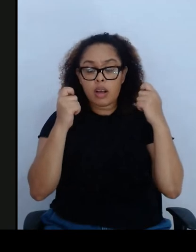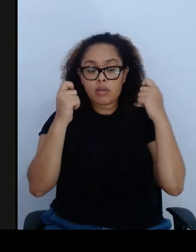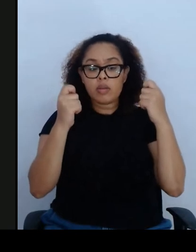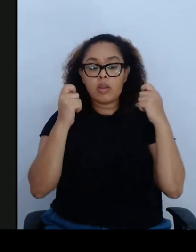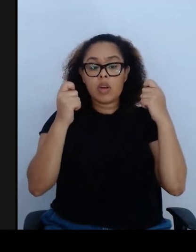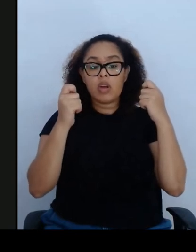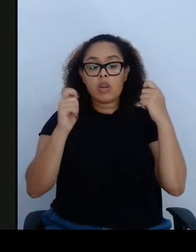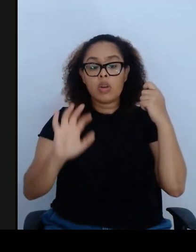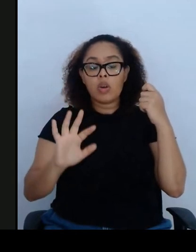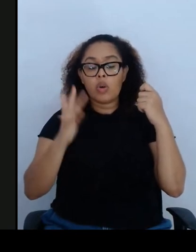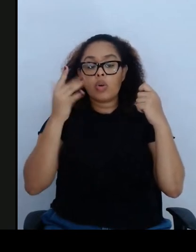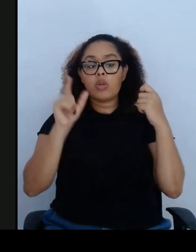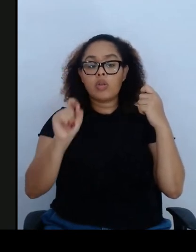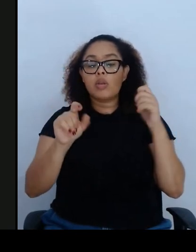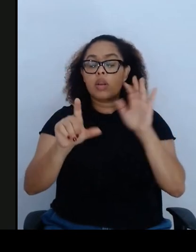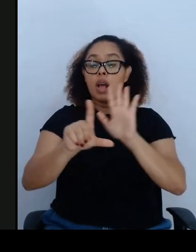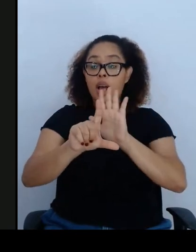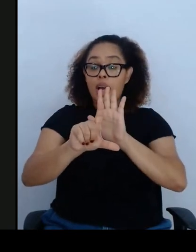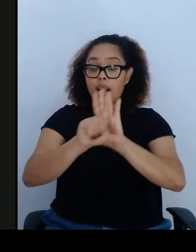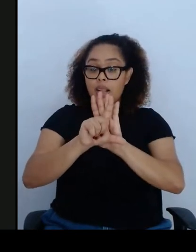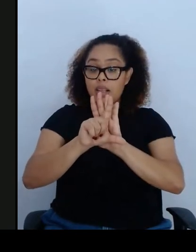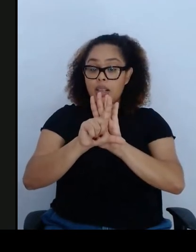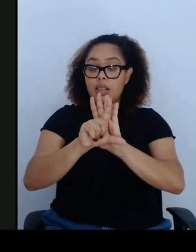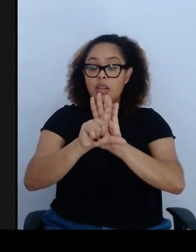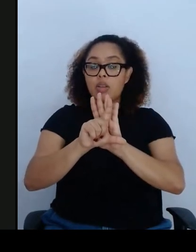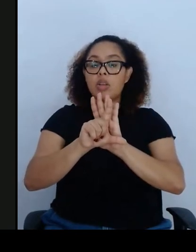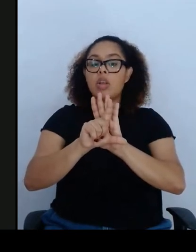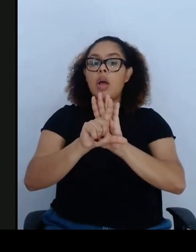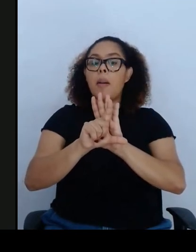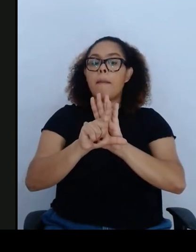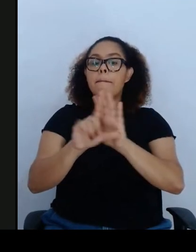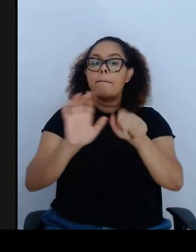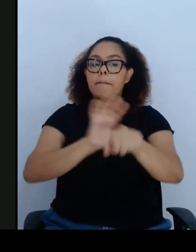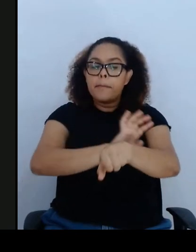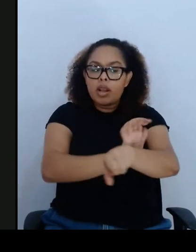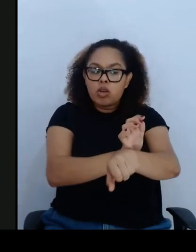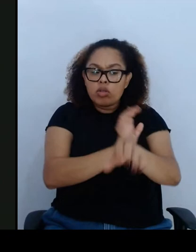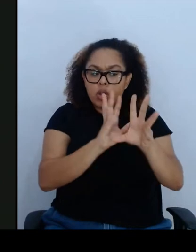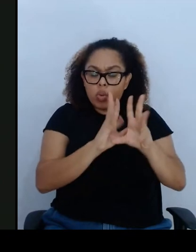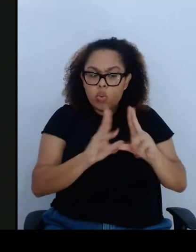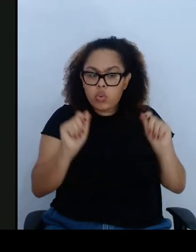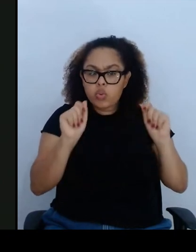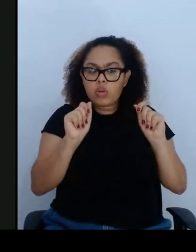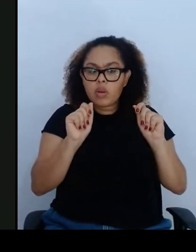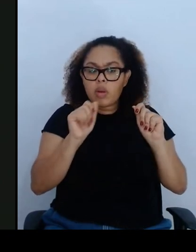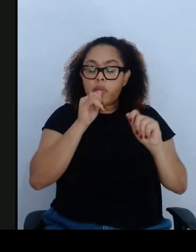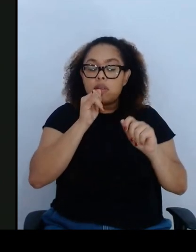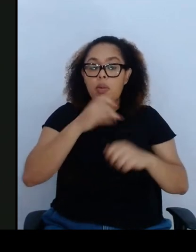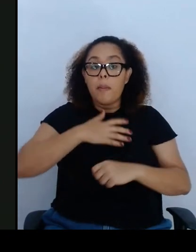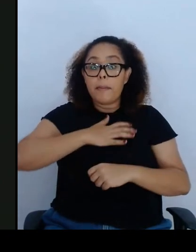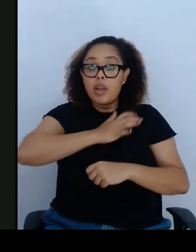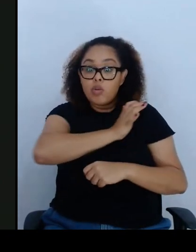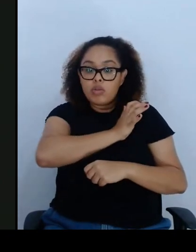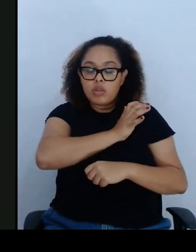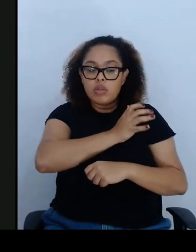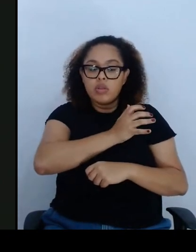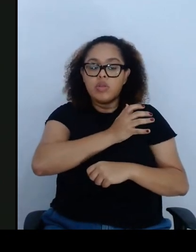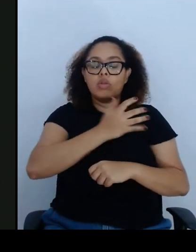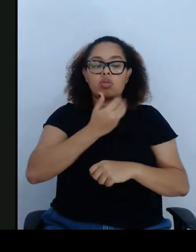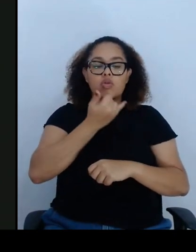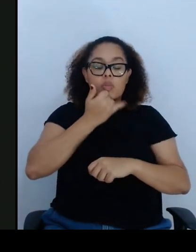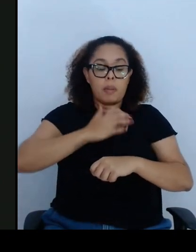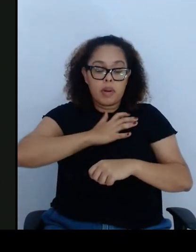a legalização a discriminalização desses atos que aconteceu em 1967